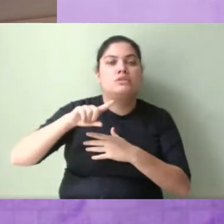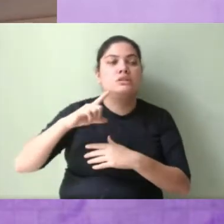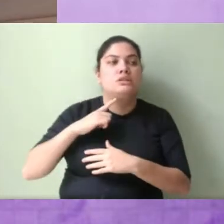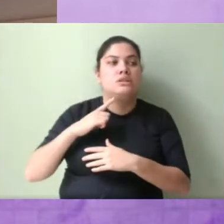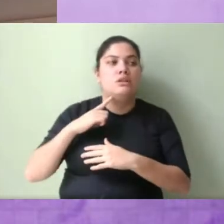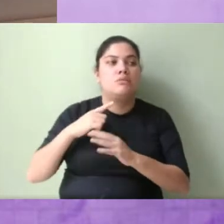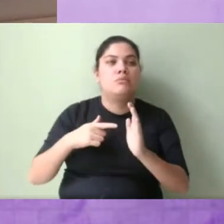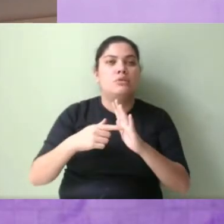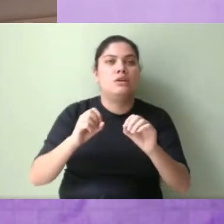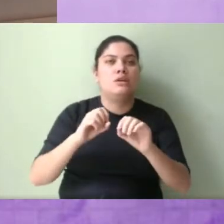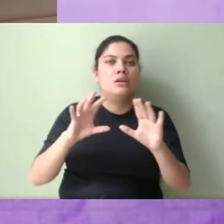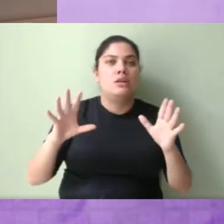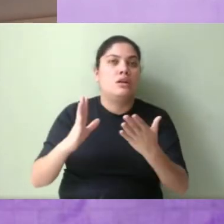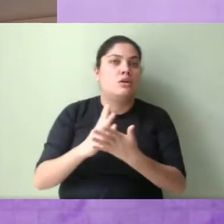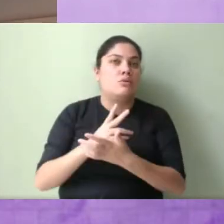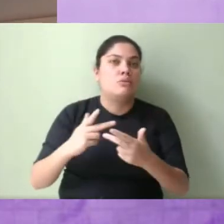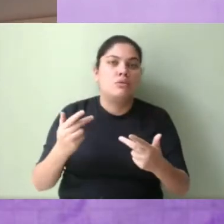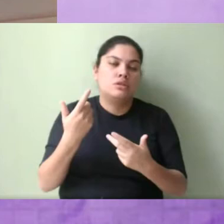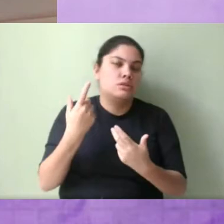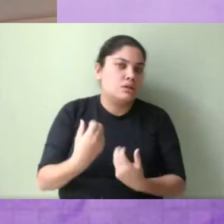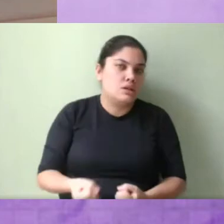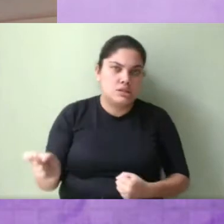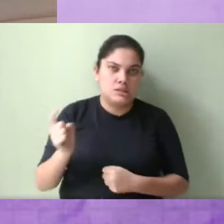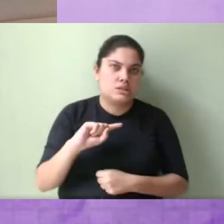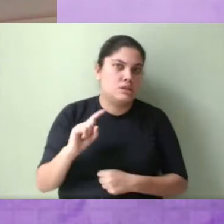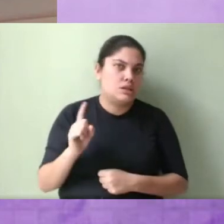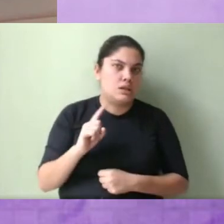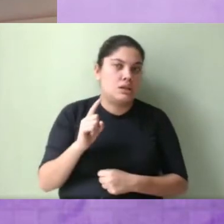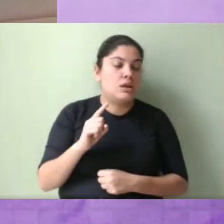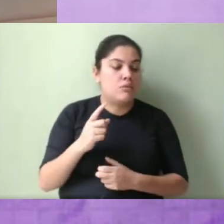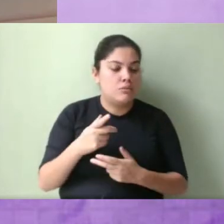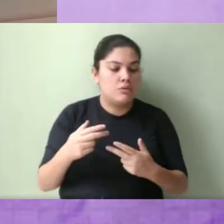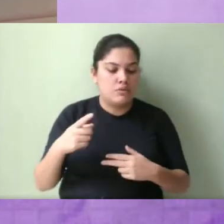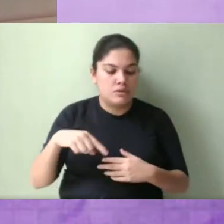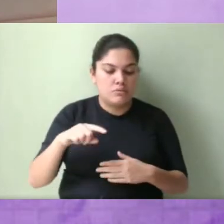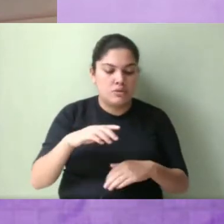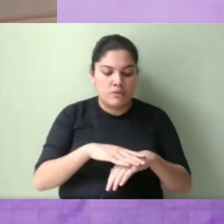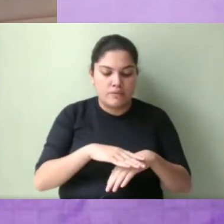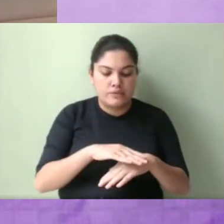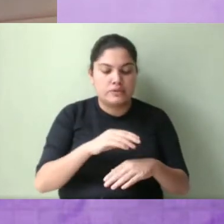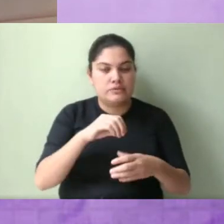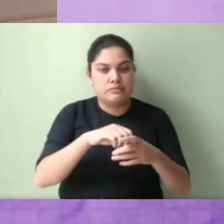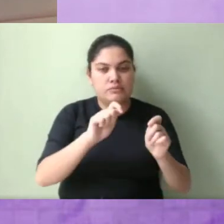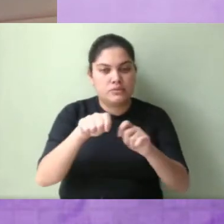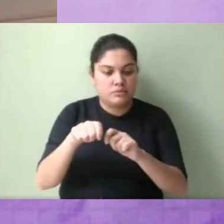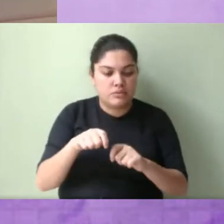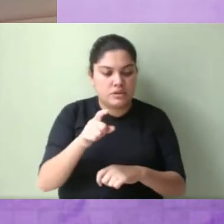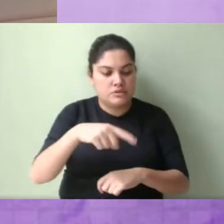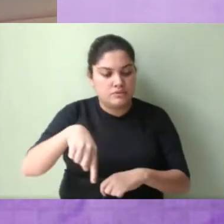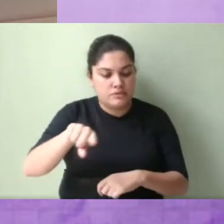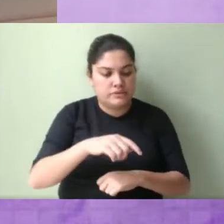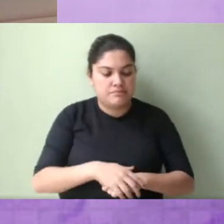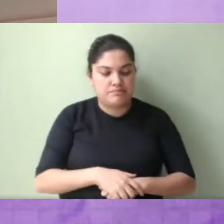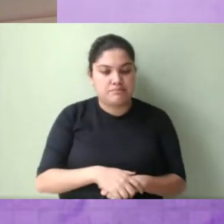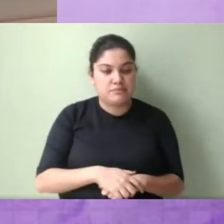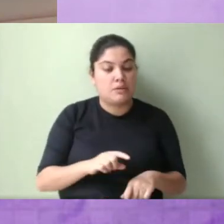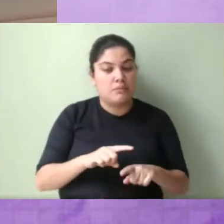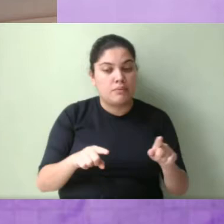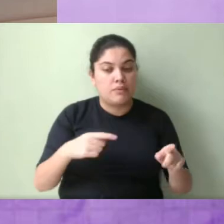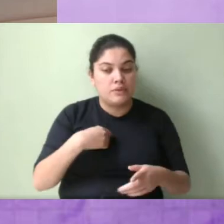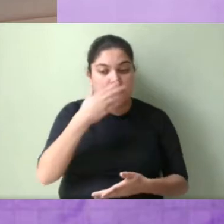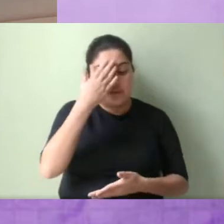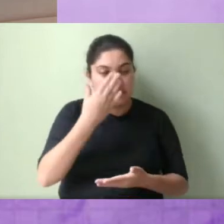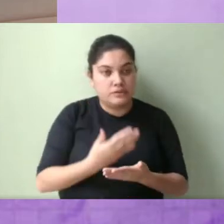por exemplo, uma demissão, é preciso descobrir outras formas dentro das ferramentas que vocês têm de deixar claro que certas coisas não